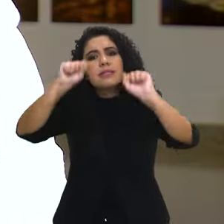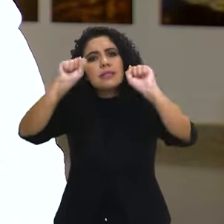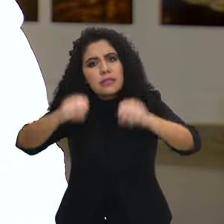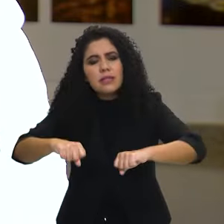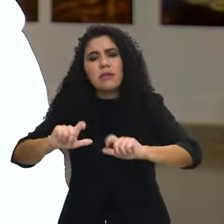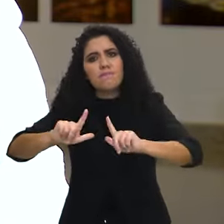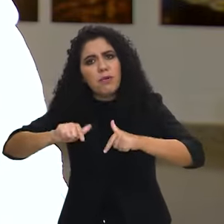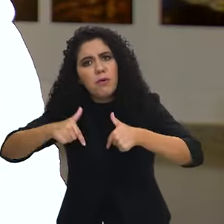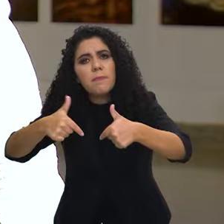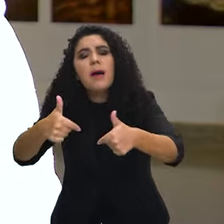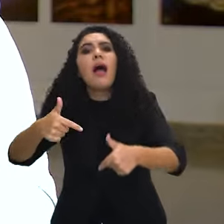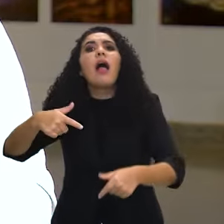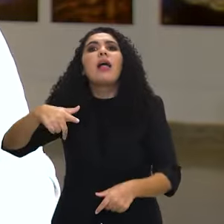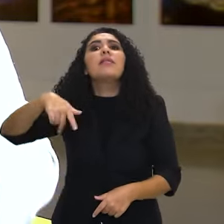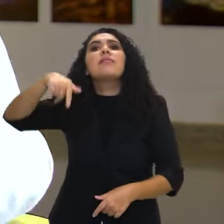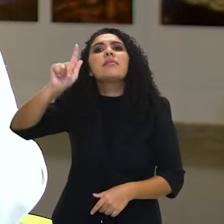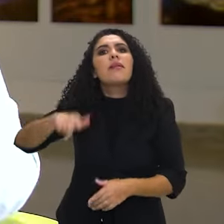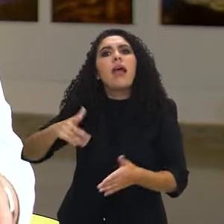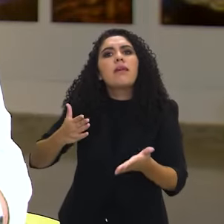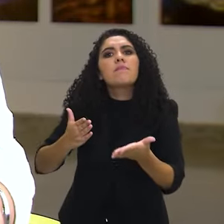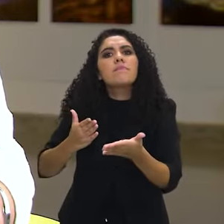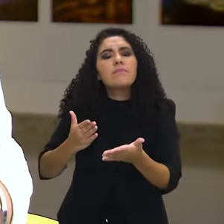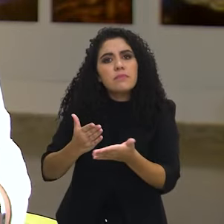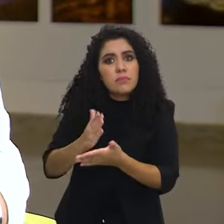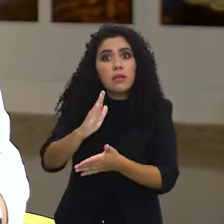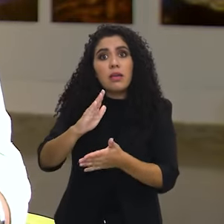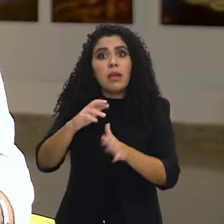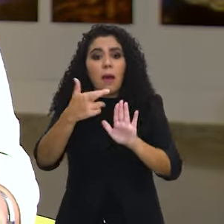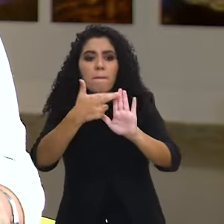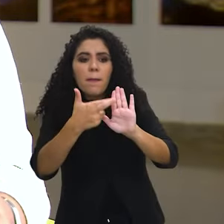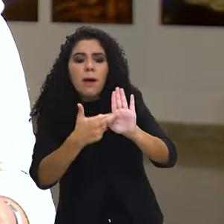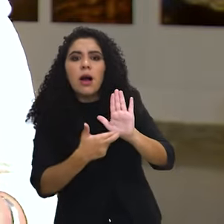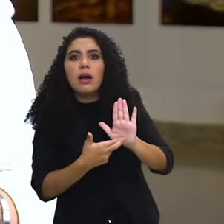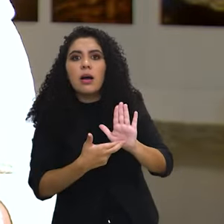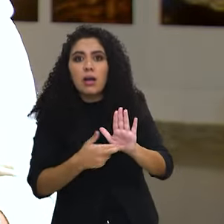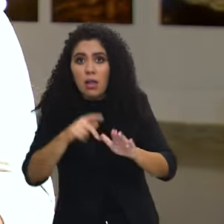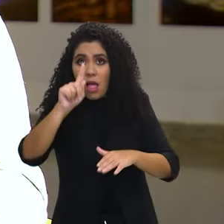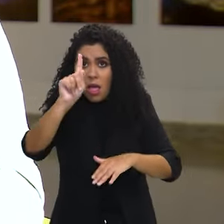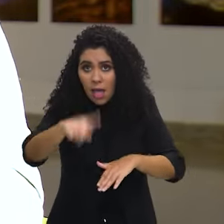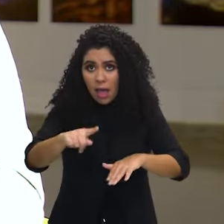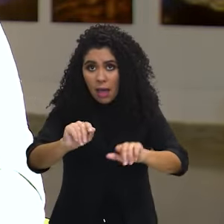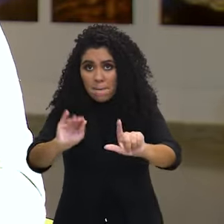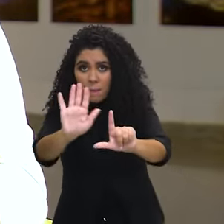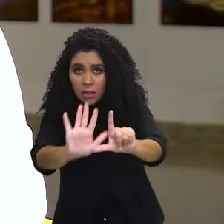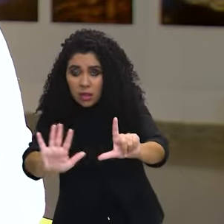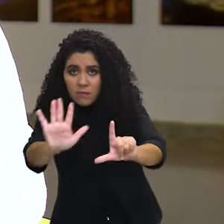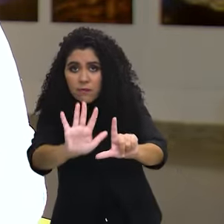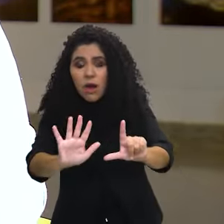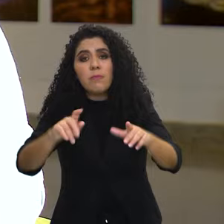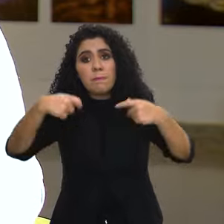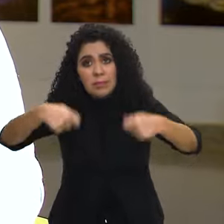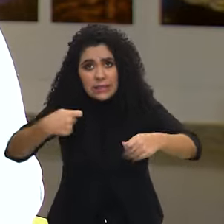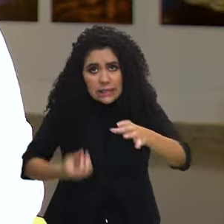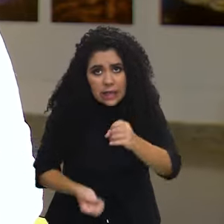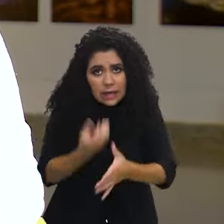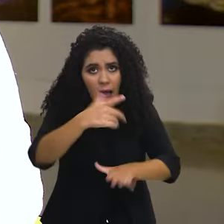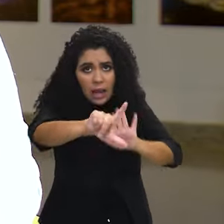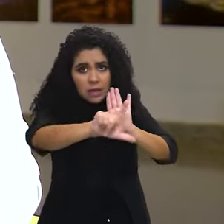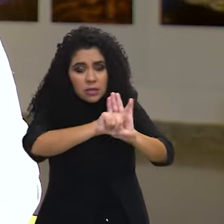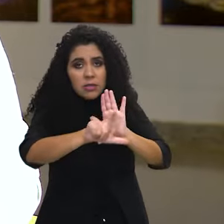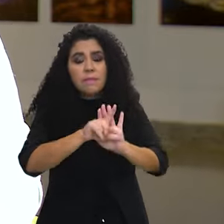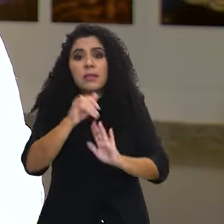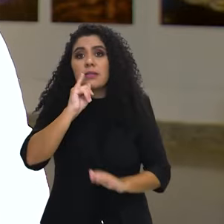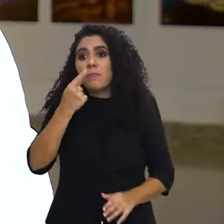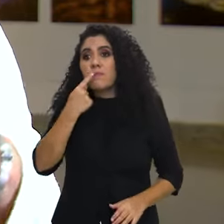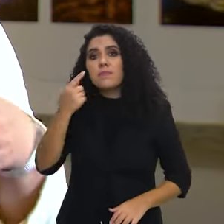fazer esse debate e quem é que regula são as plataformas é possível legislação então nós discutimos por exemplo com